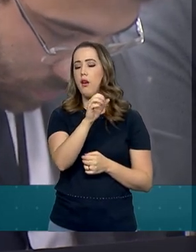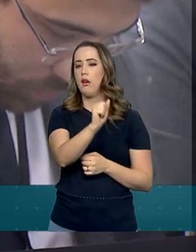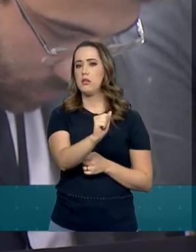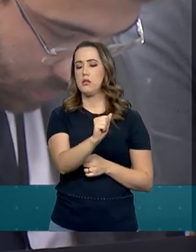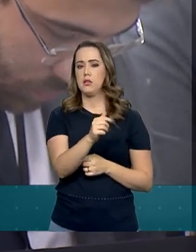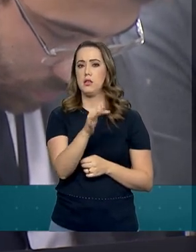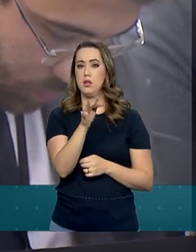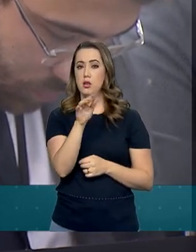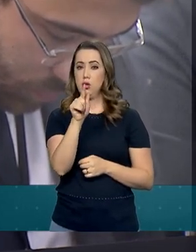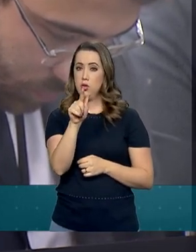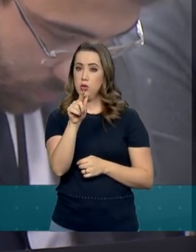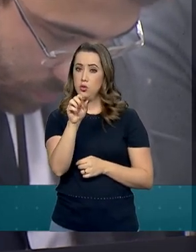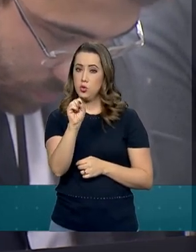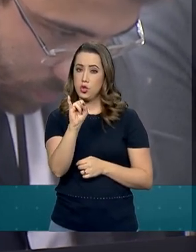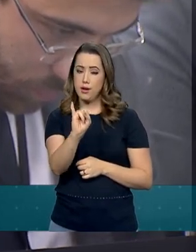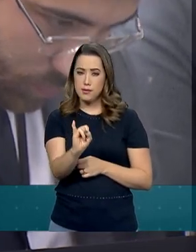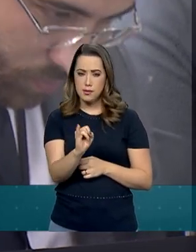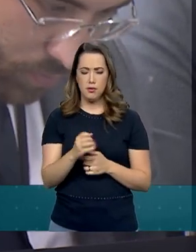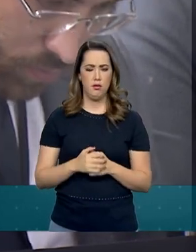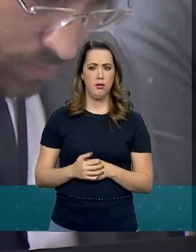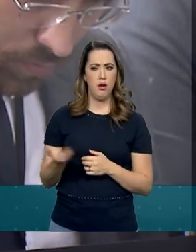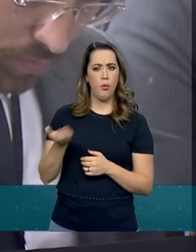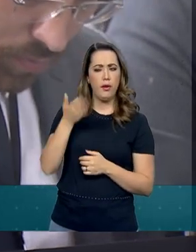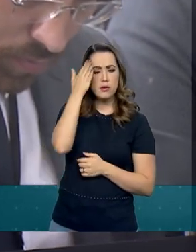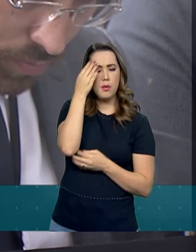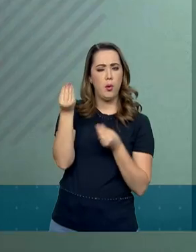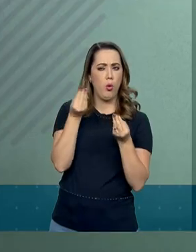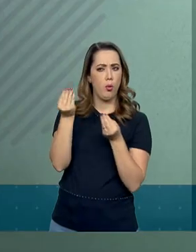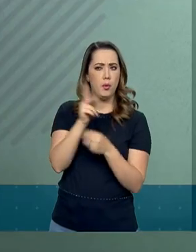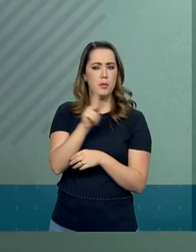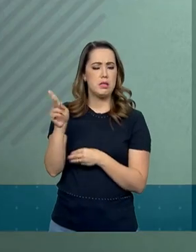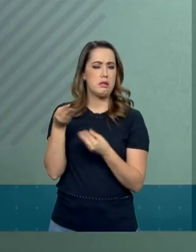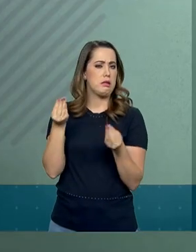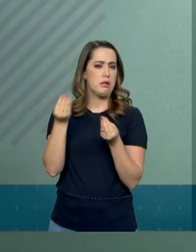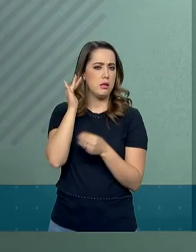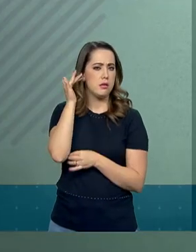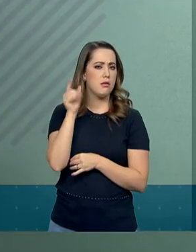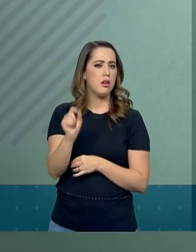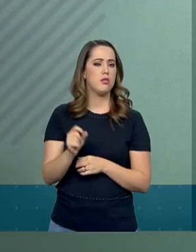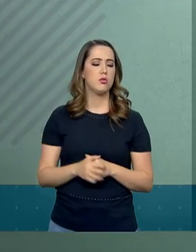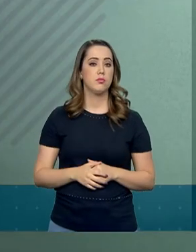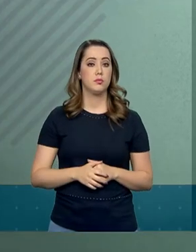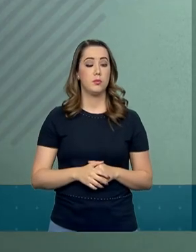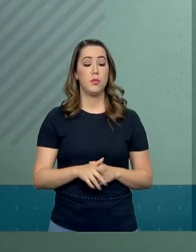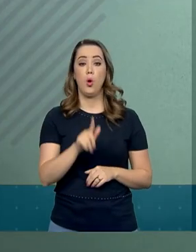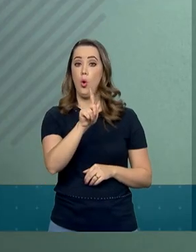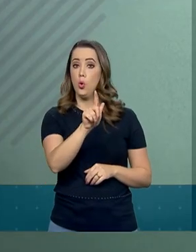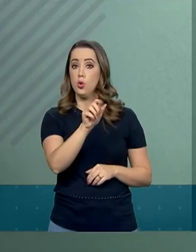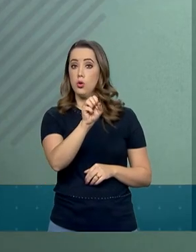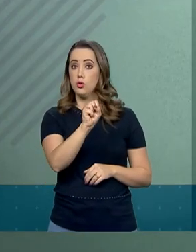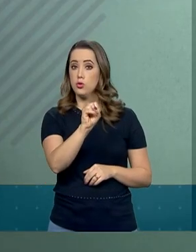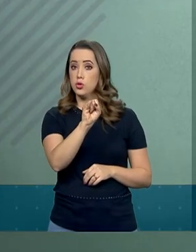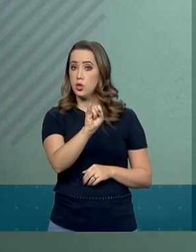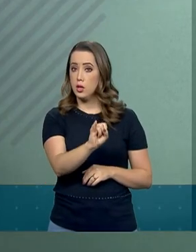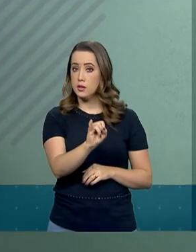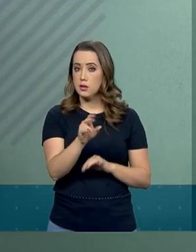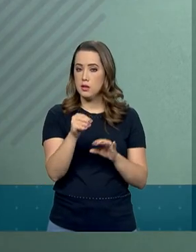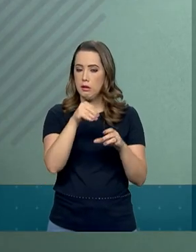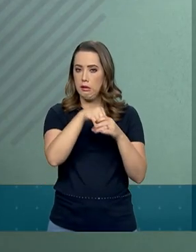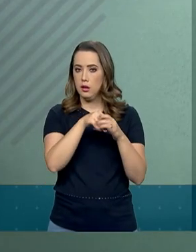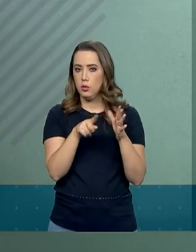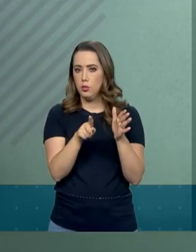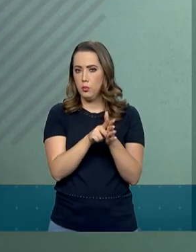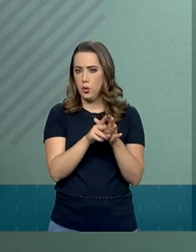entender se é criança saber a posição da presidência nações o gabinete de segurança institucional dentro das suas estruturas